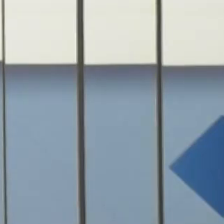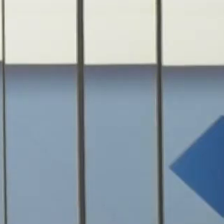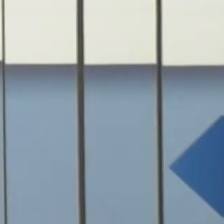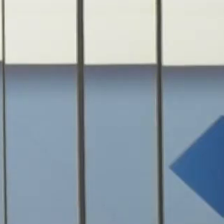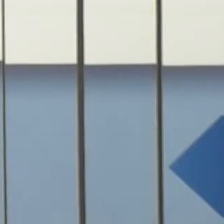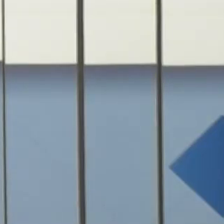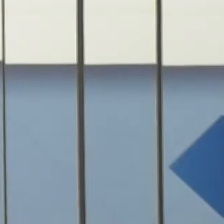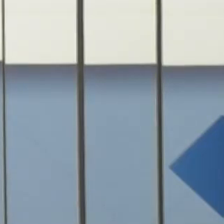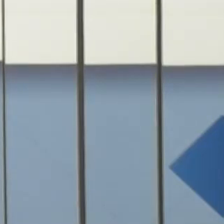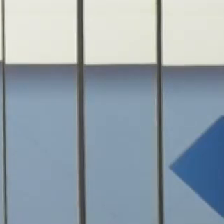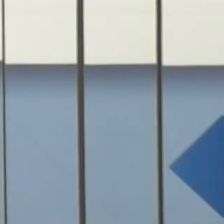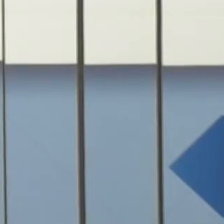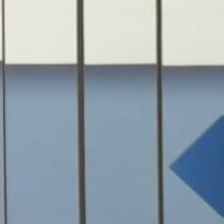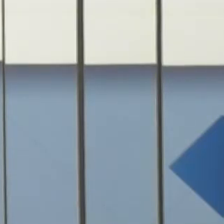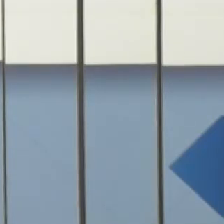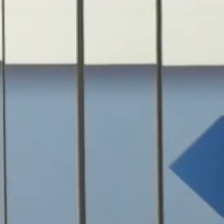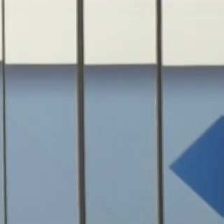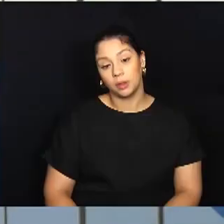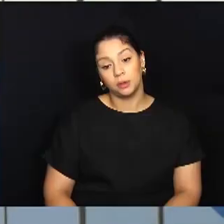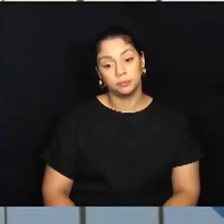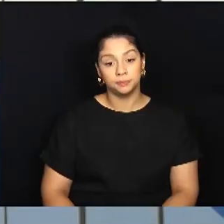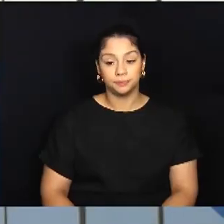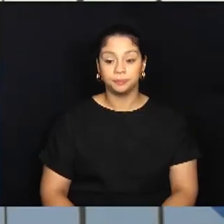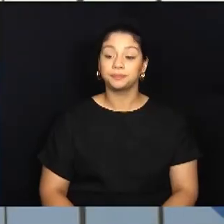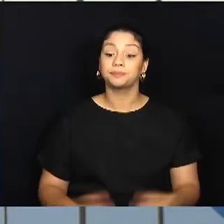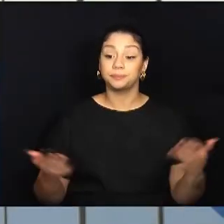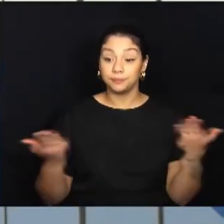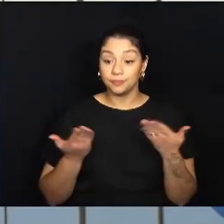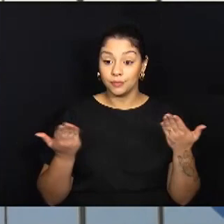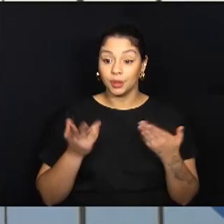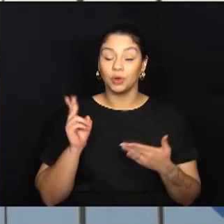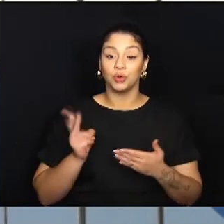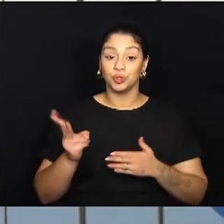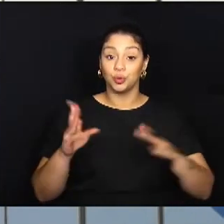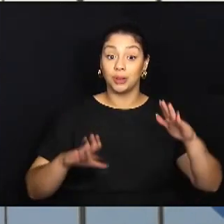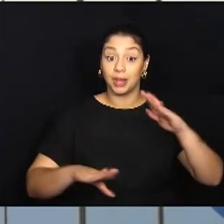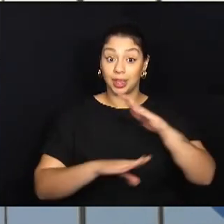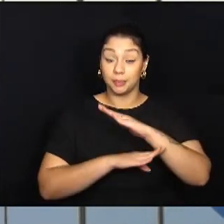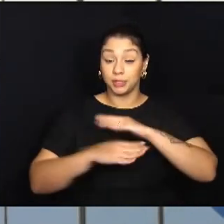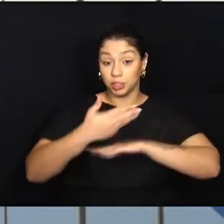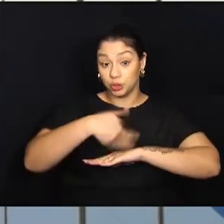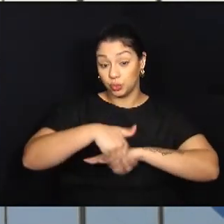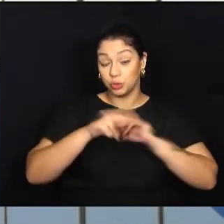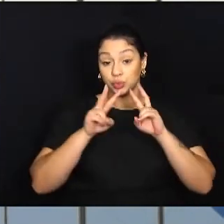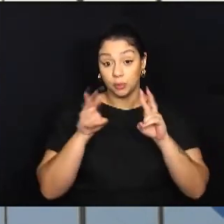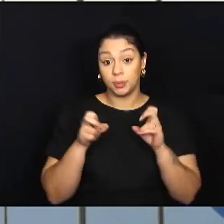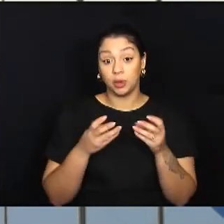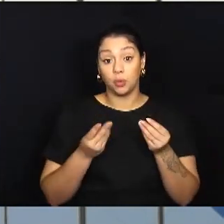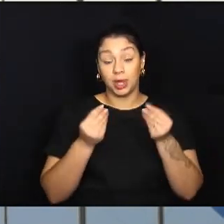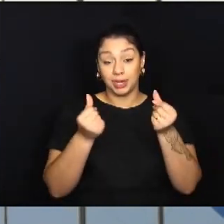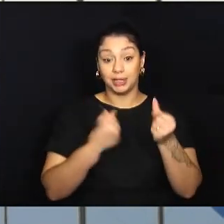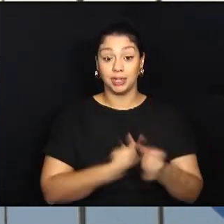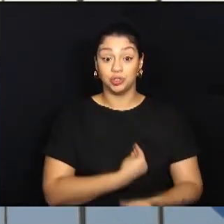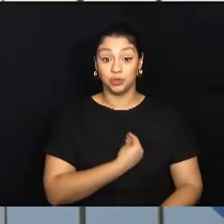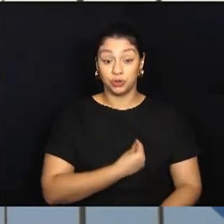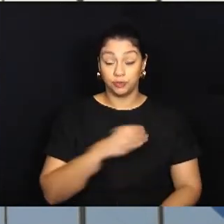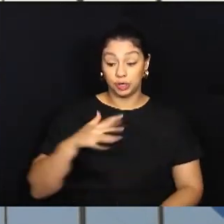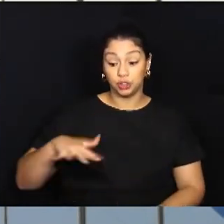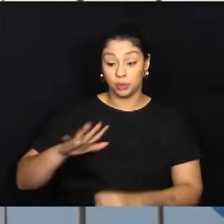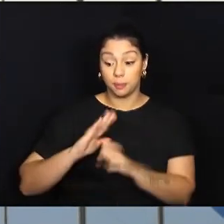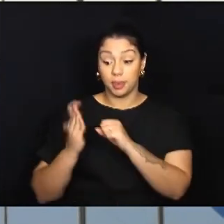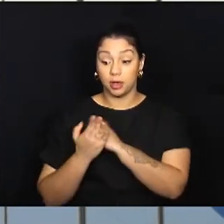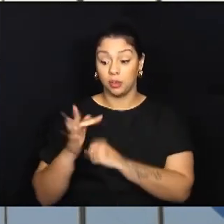E a gente continua com Câmara nas ruas e agora pensando na qualidade de vida dos moradores do Jardim Fernanda, o